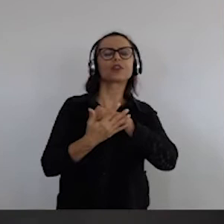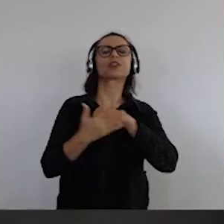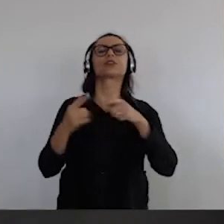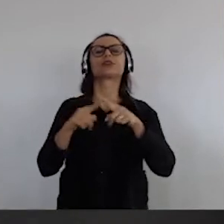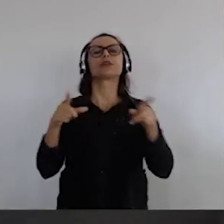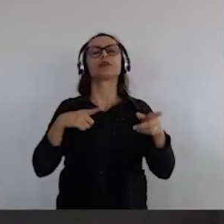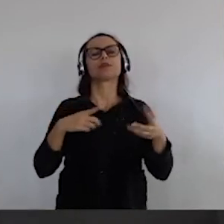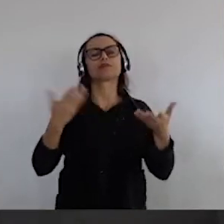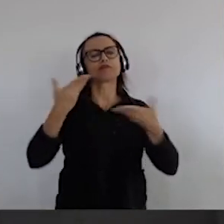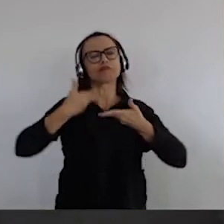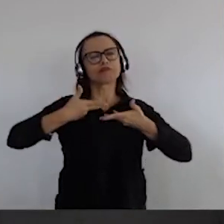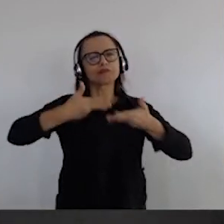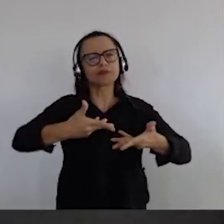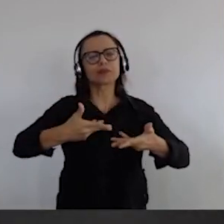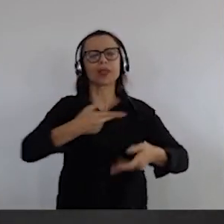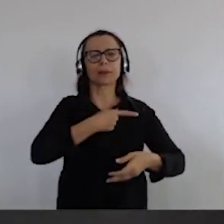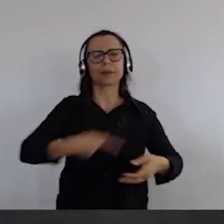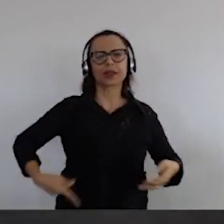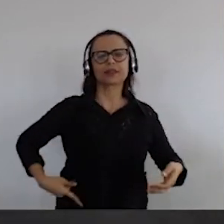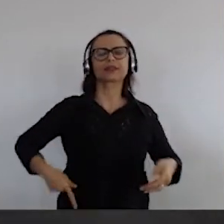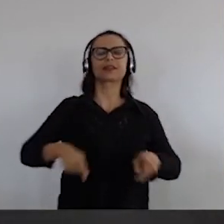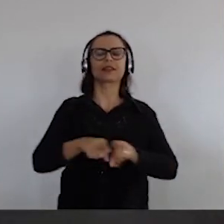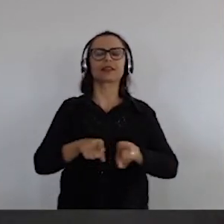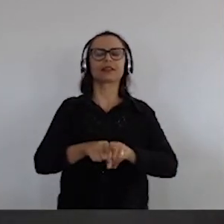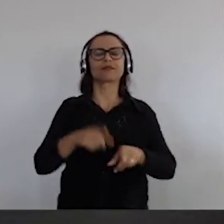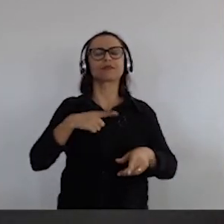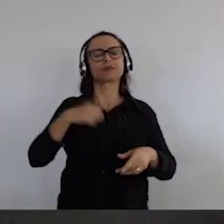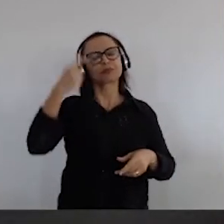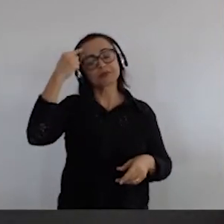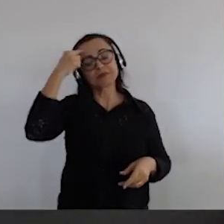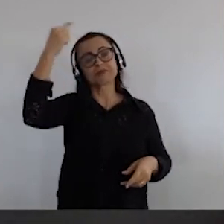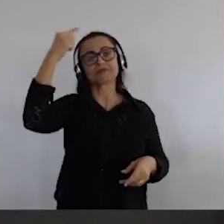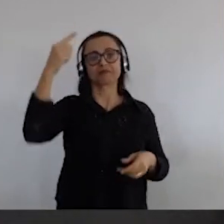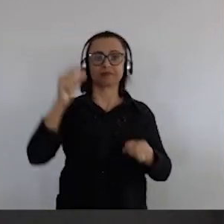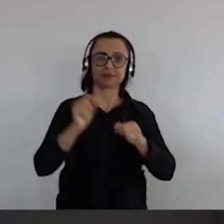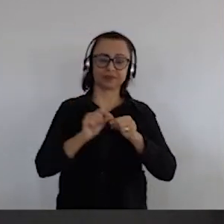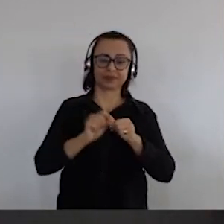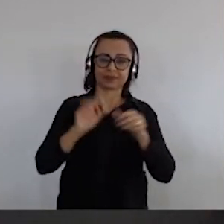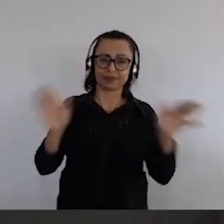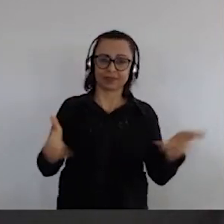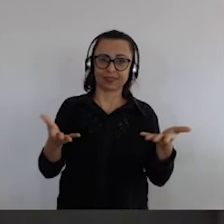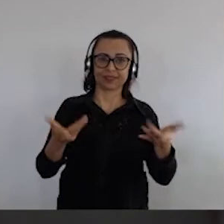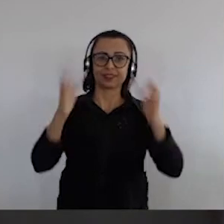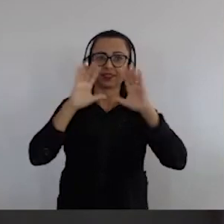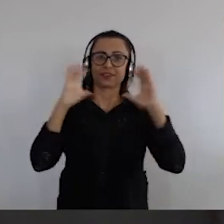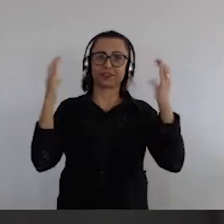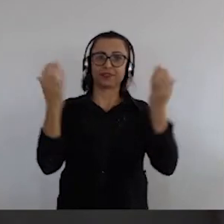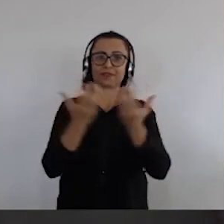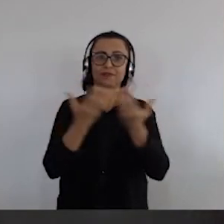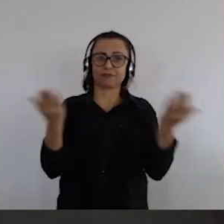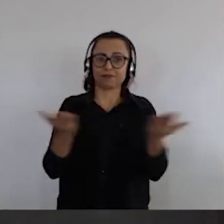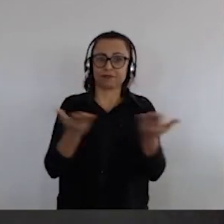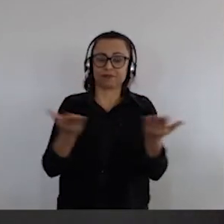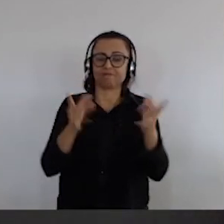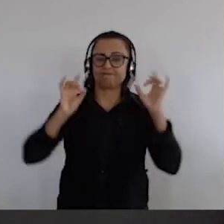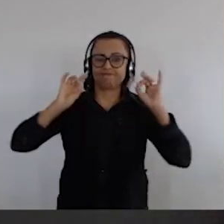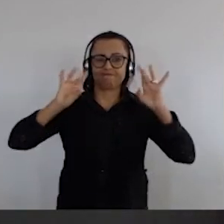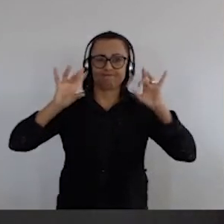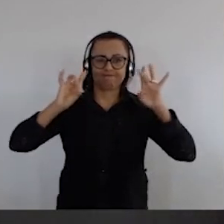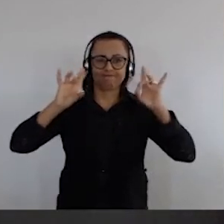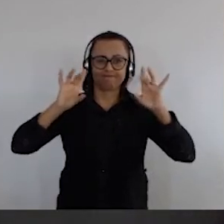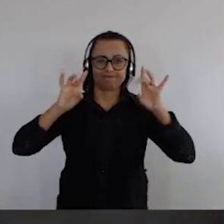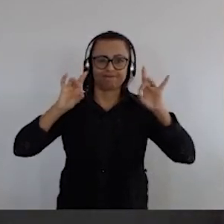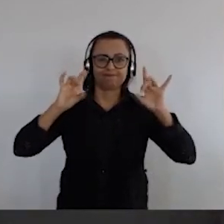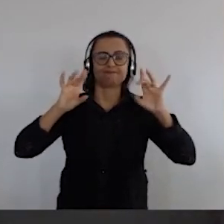agradecer o convite do presidente Felipe Santa Cruz, a iniciativa de promoção desse evento tão grandioso